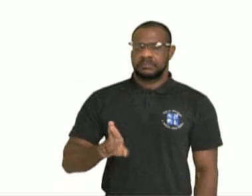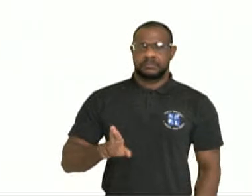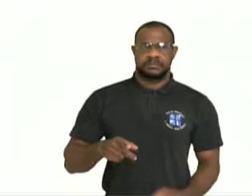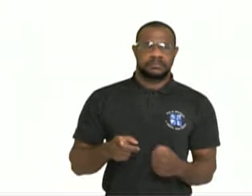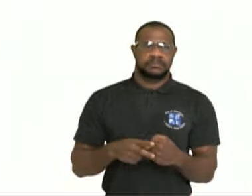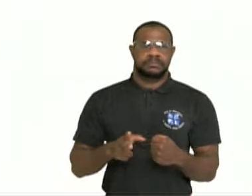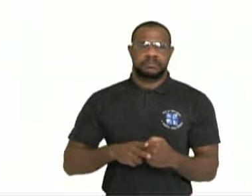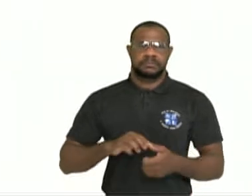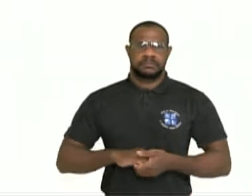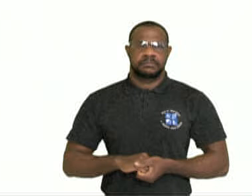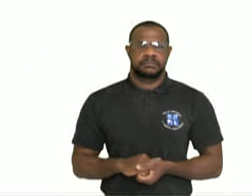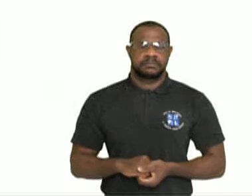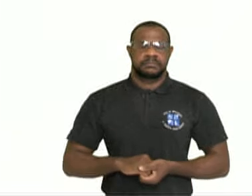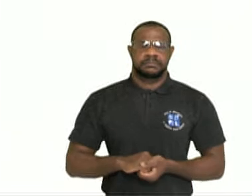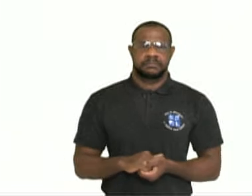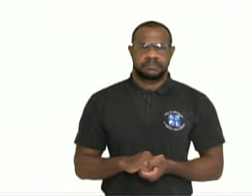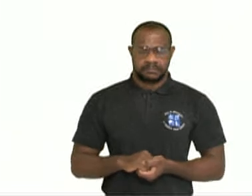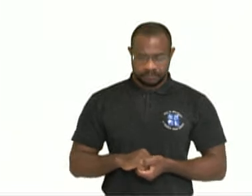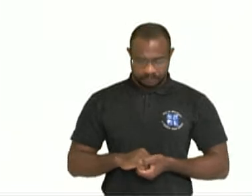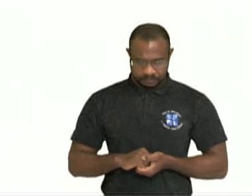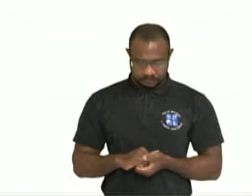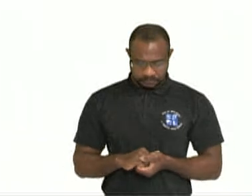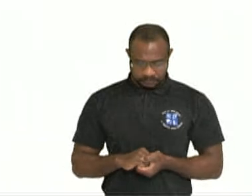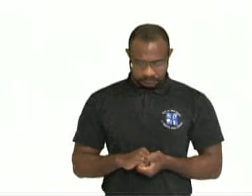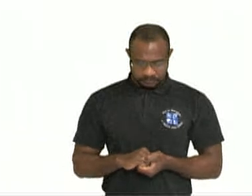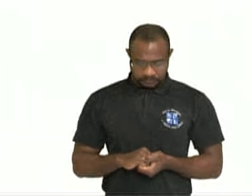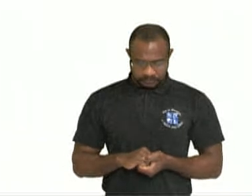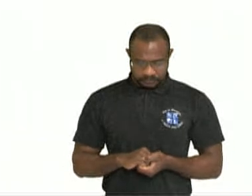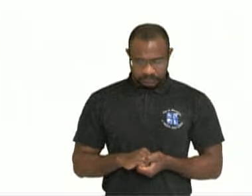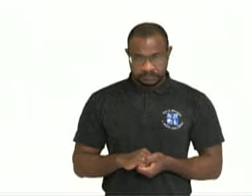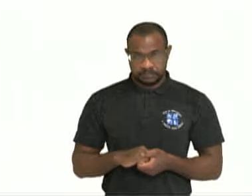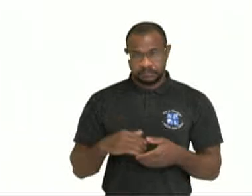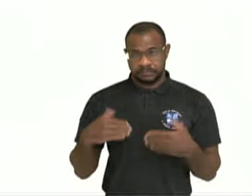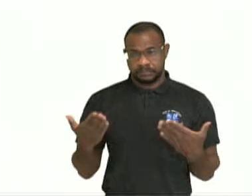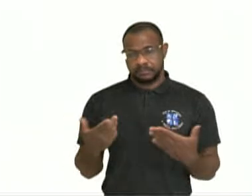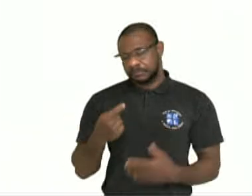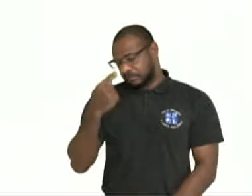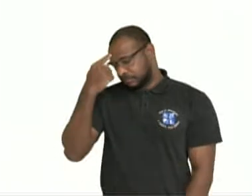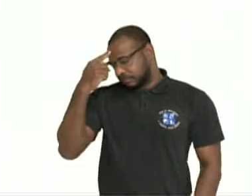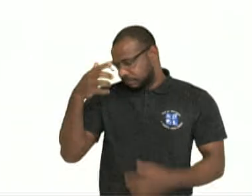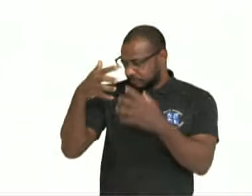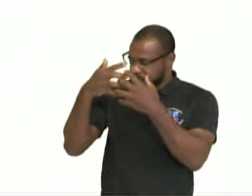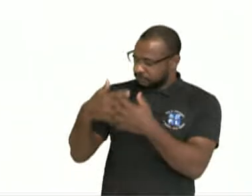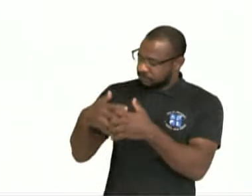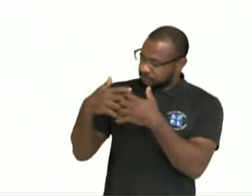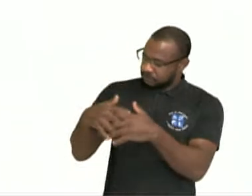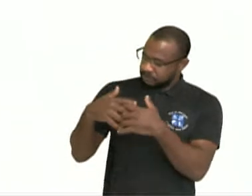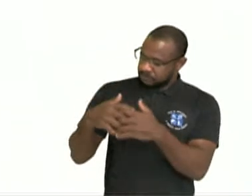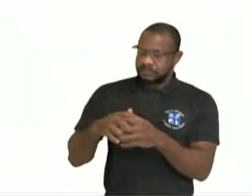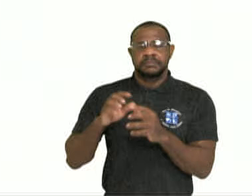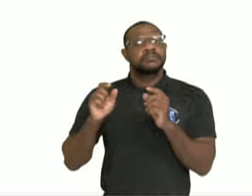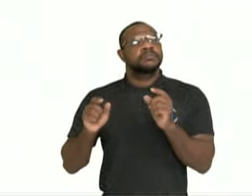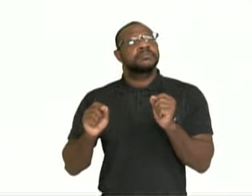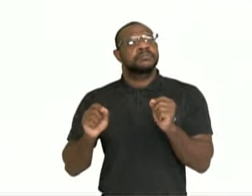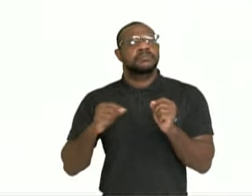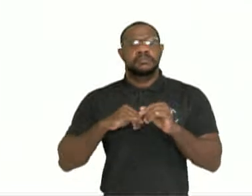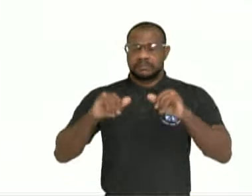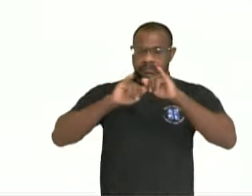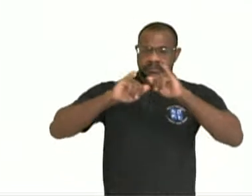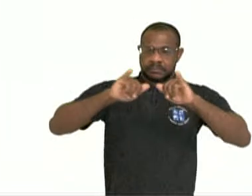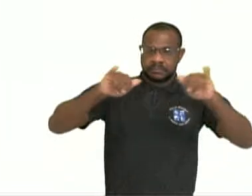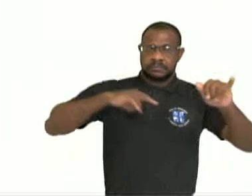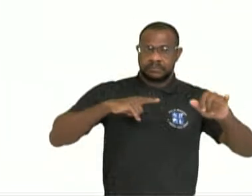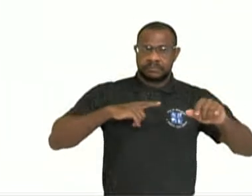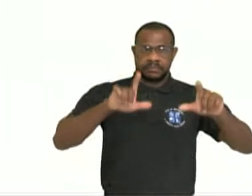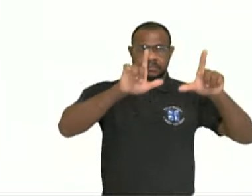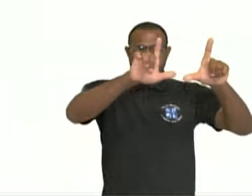Liberemo-nos del deber e comecemos a ser. Então, vamos pensar um pouquinho a respeito da mensagem